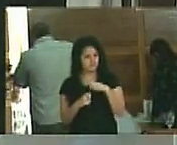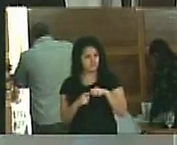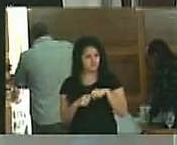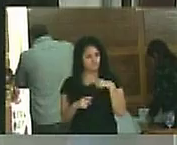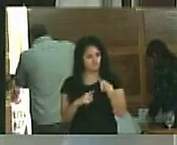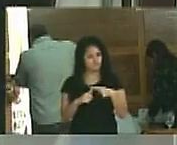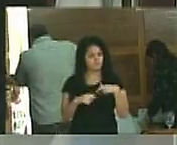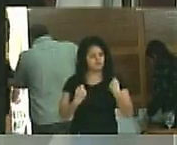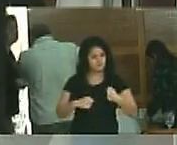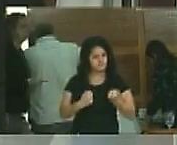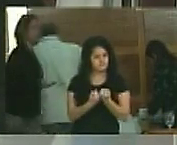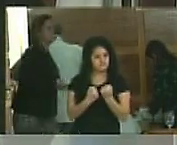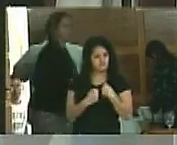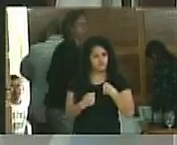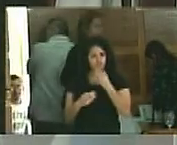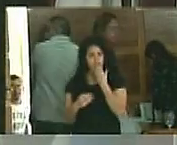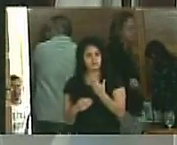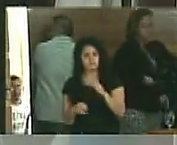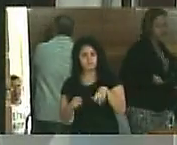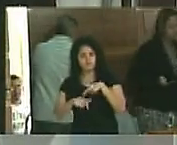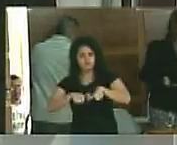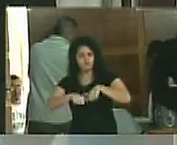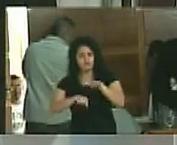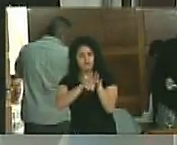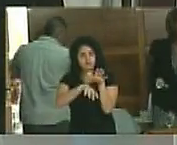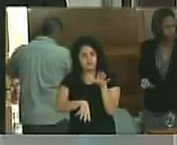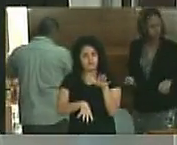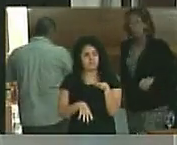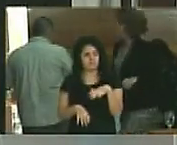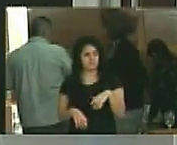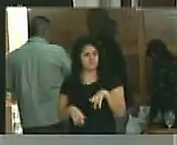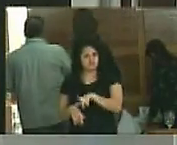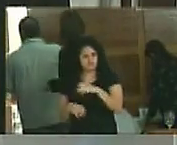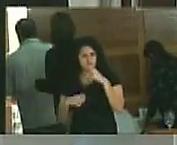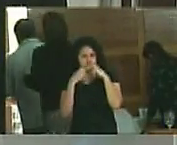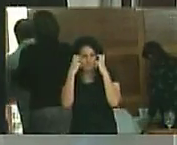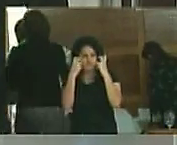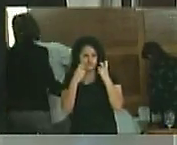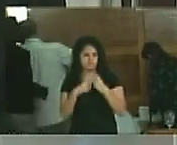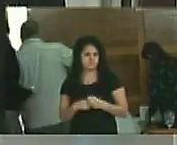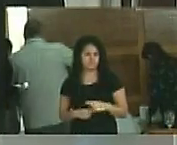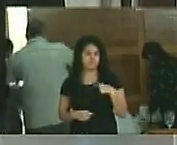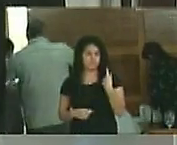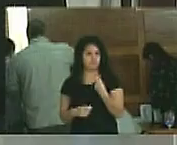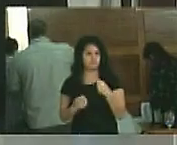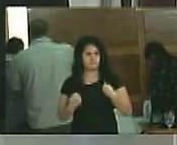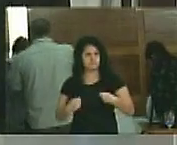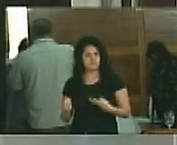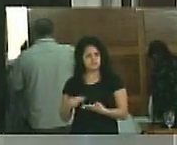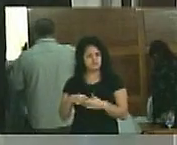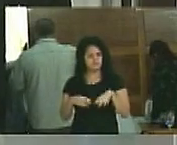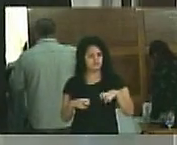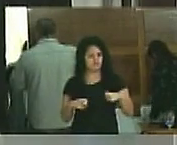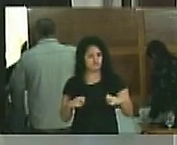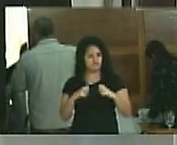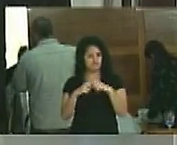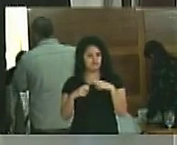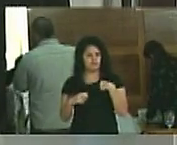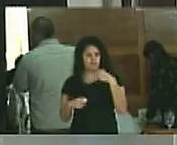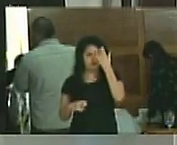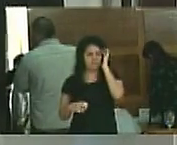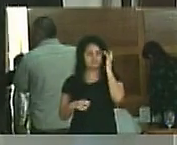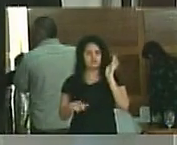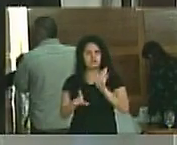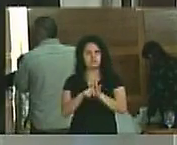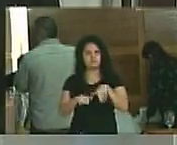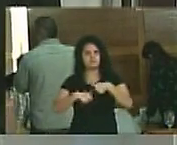fazer, pedir para trocar a lâmpada queimada. É uma vergonha. E não, tem que passar por essa casa. Acho que essa lei, Zé, tem que mudar.